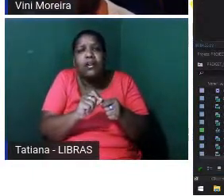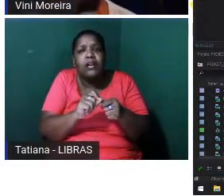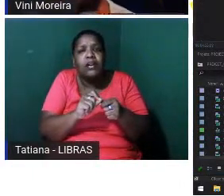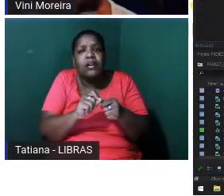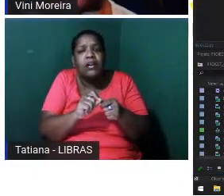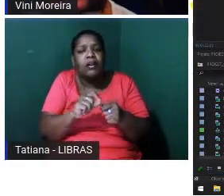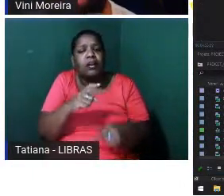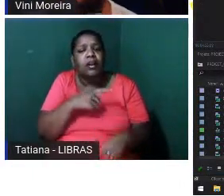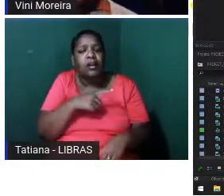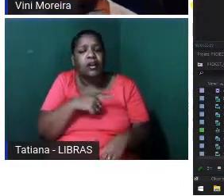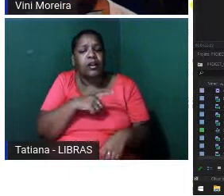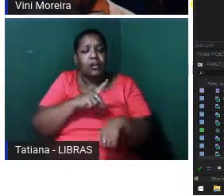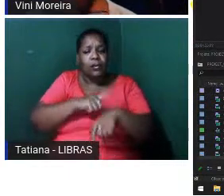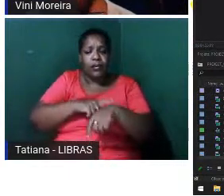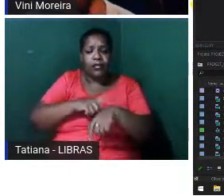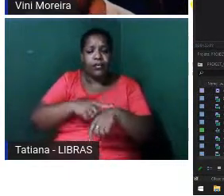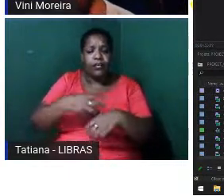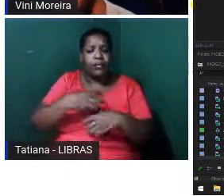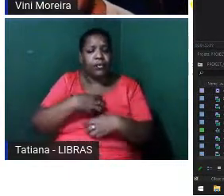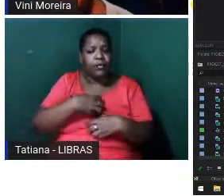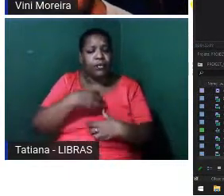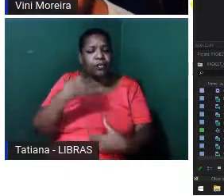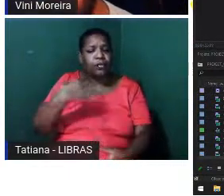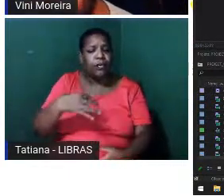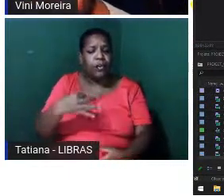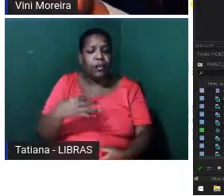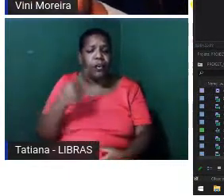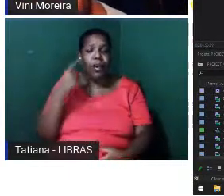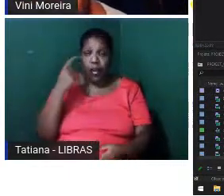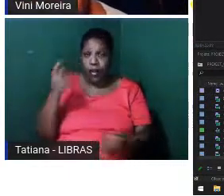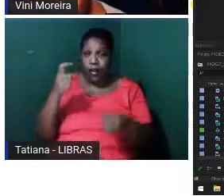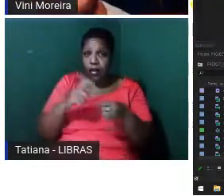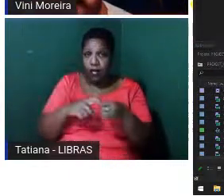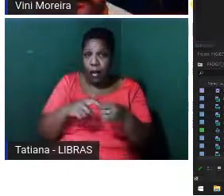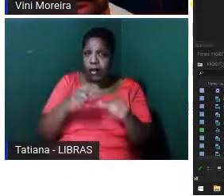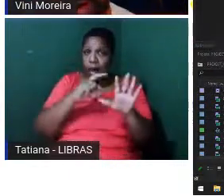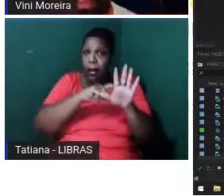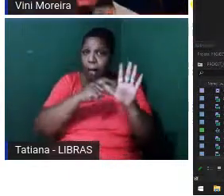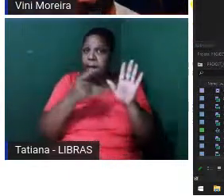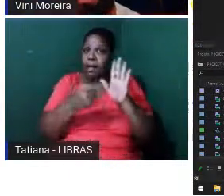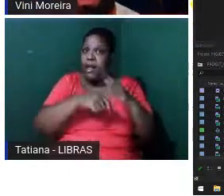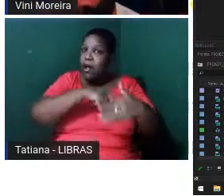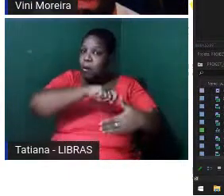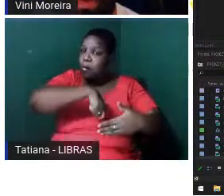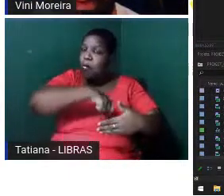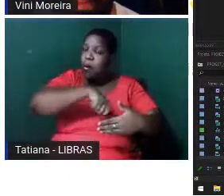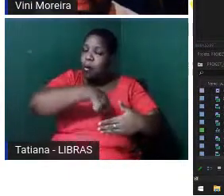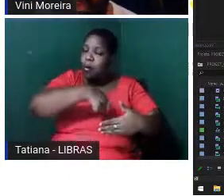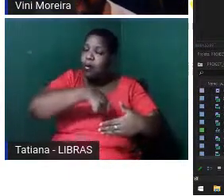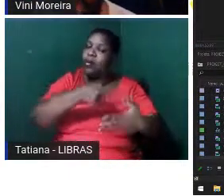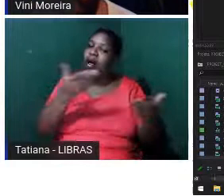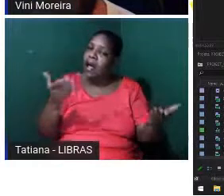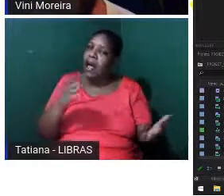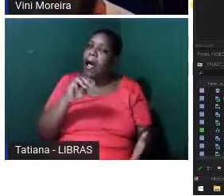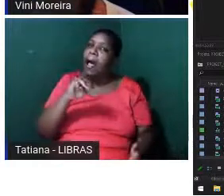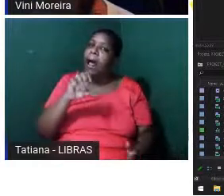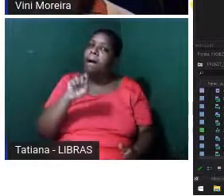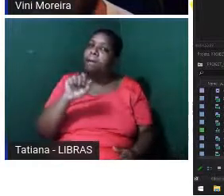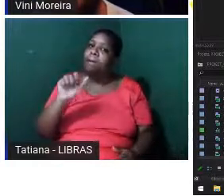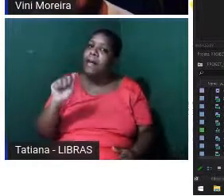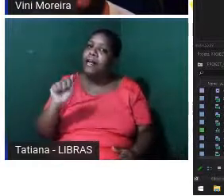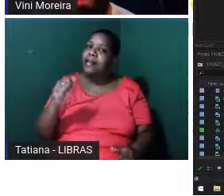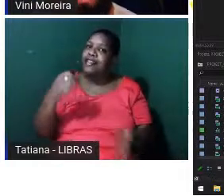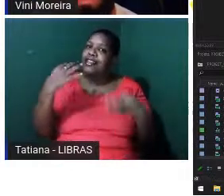é de uma forma Expert voltando para metáfora do bolo isso aqui não é a massa de bolo mais